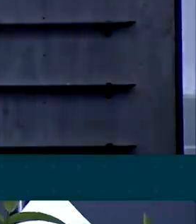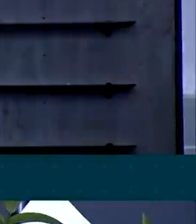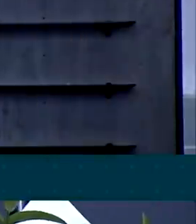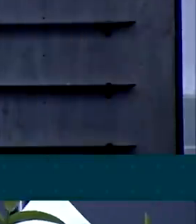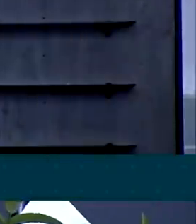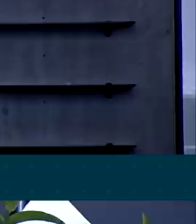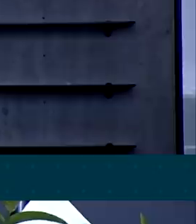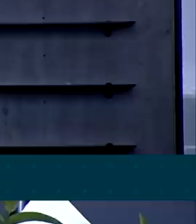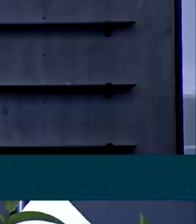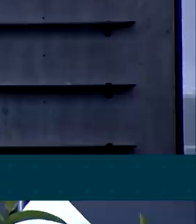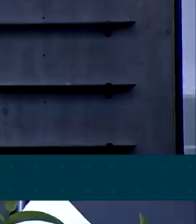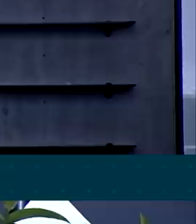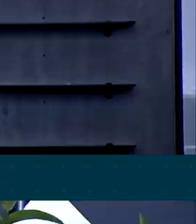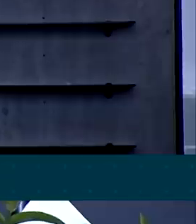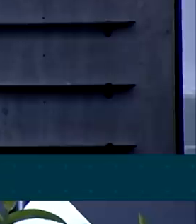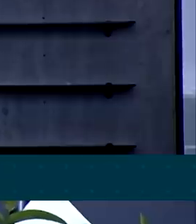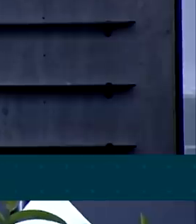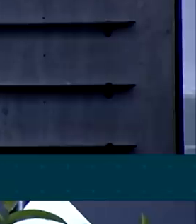grande dia para vocês.